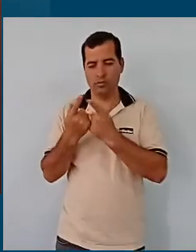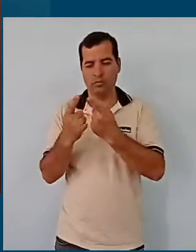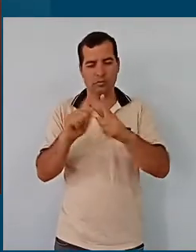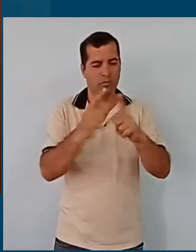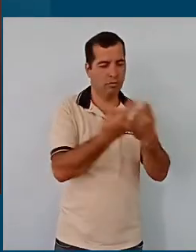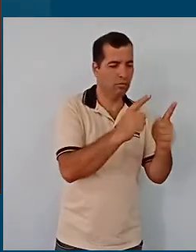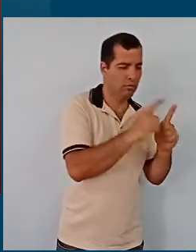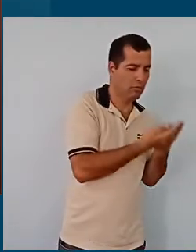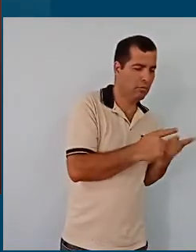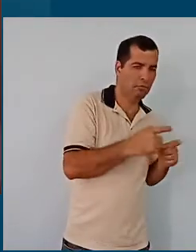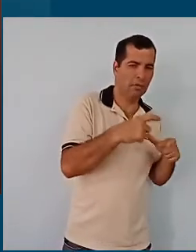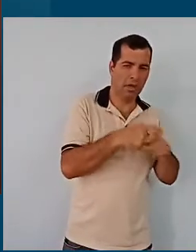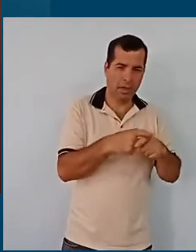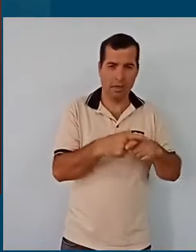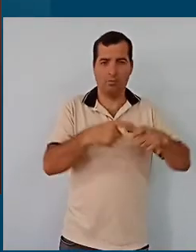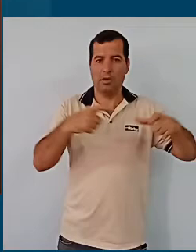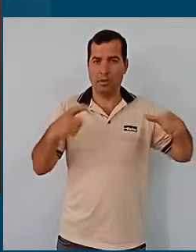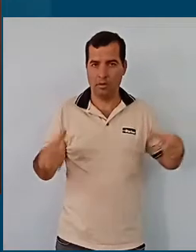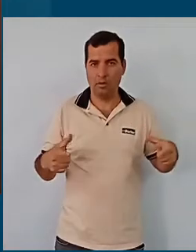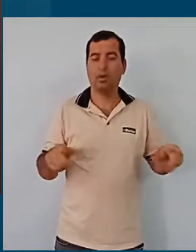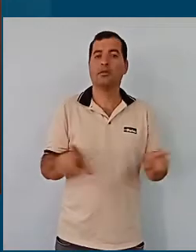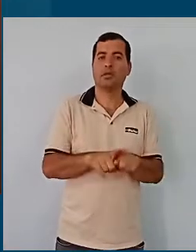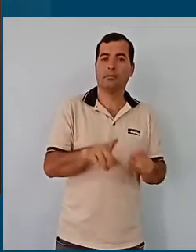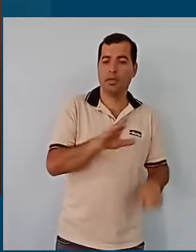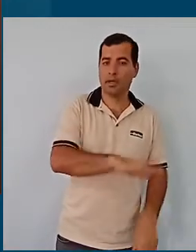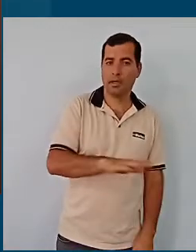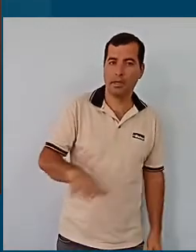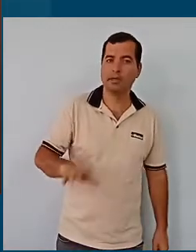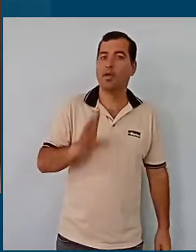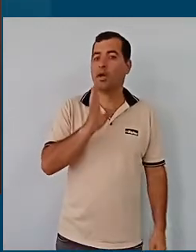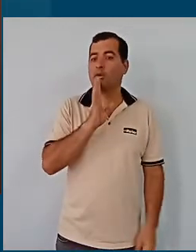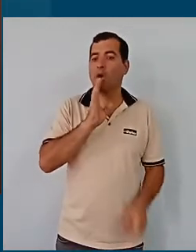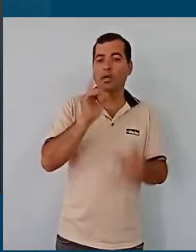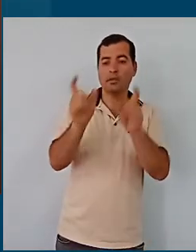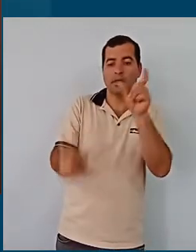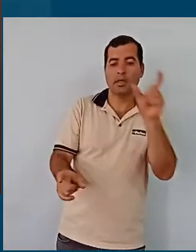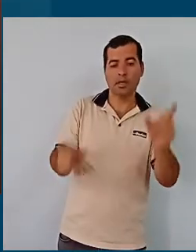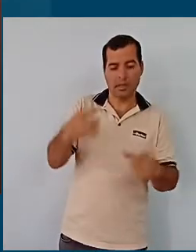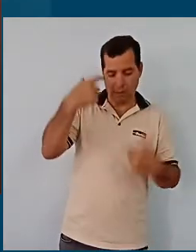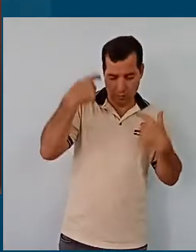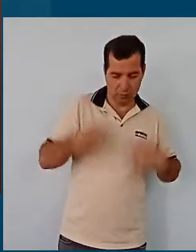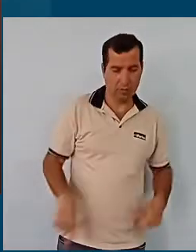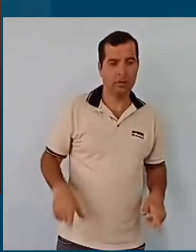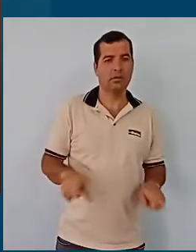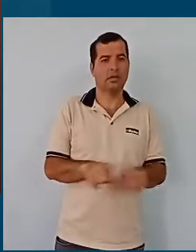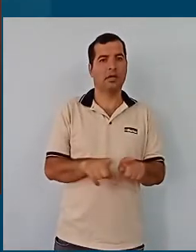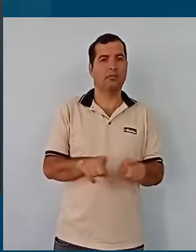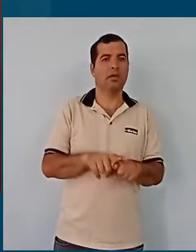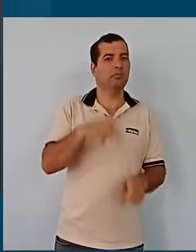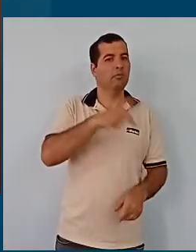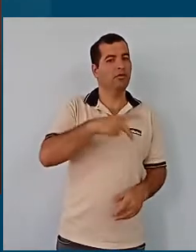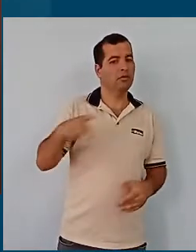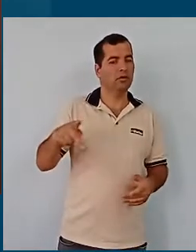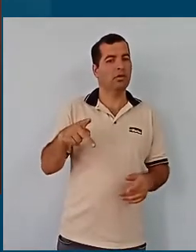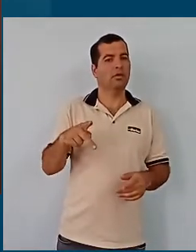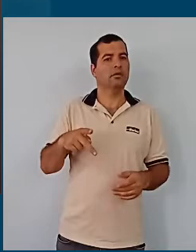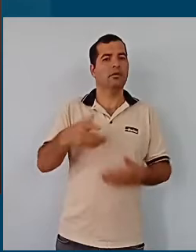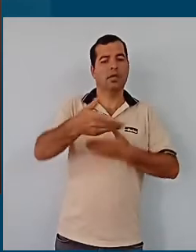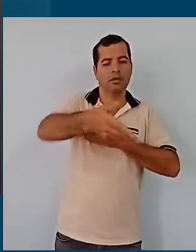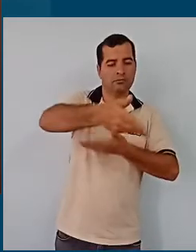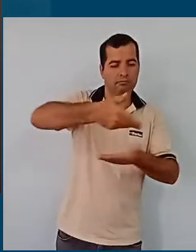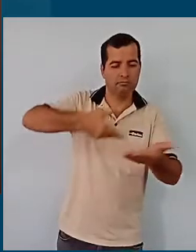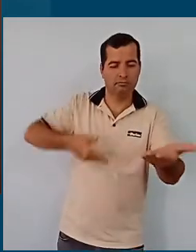grupos maiores, as crianças vão também se conhecendo, nas relações que o professor estabelece e nas relações